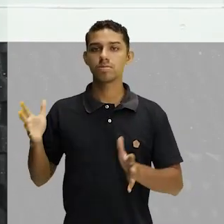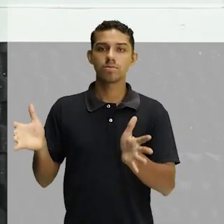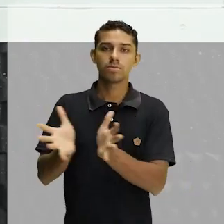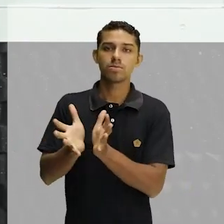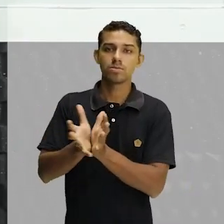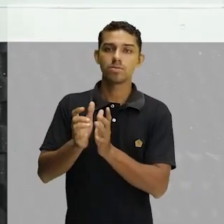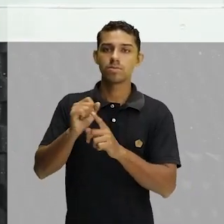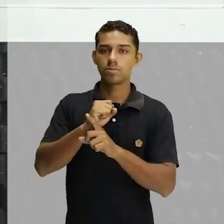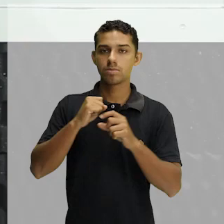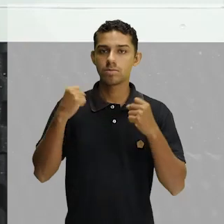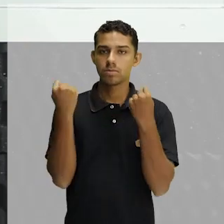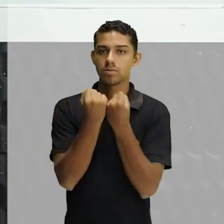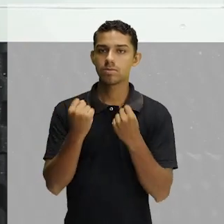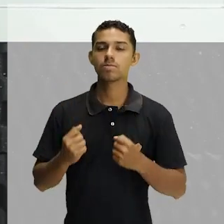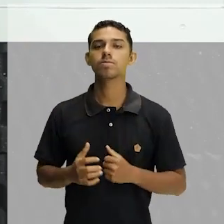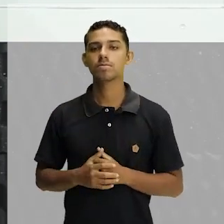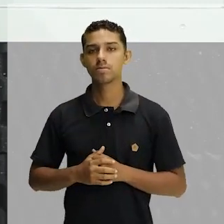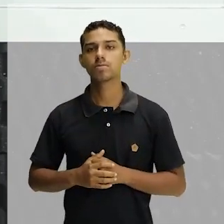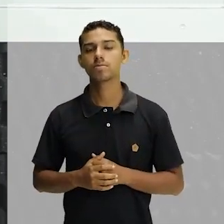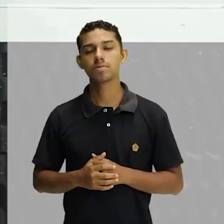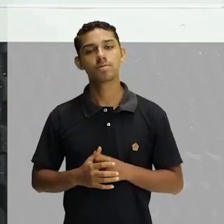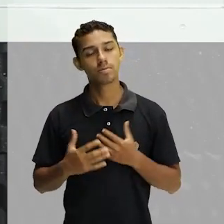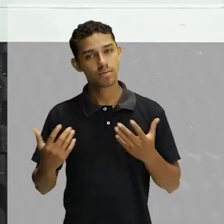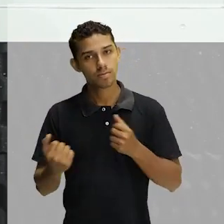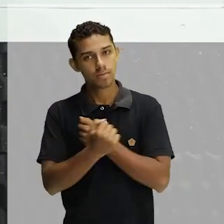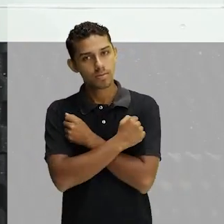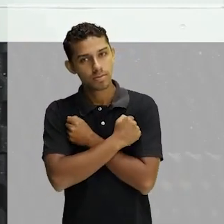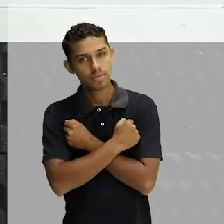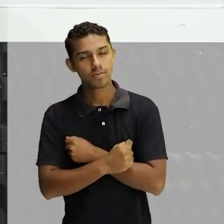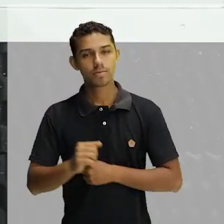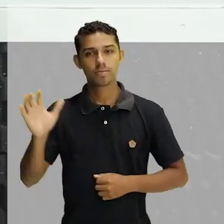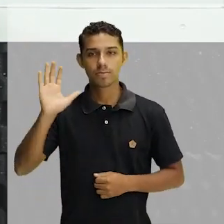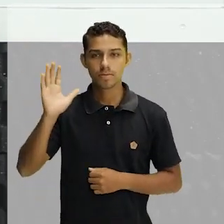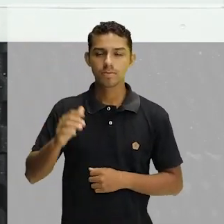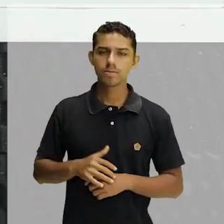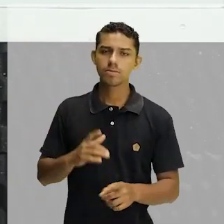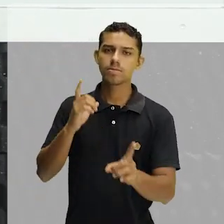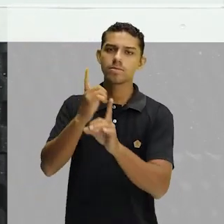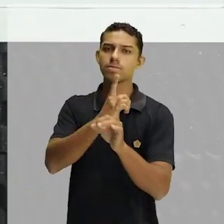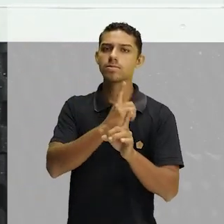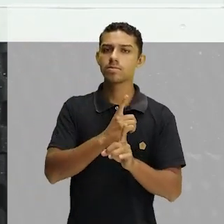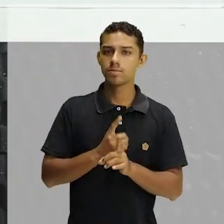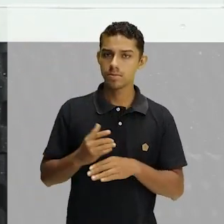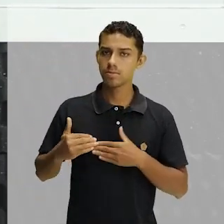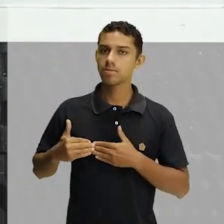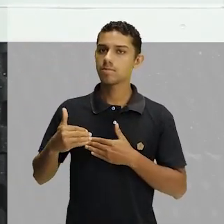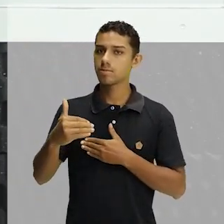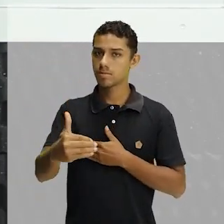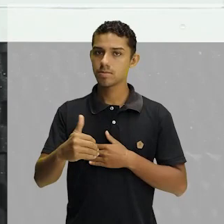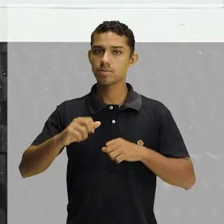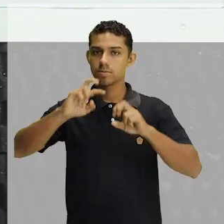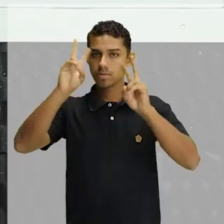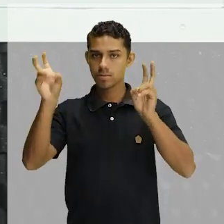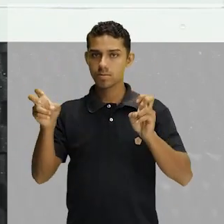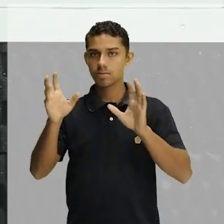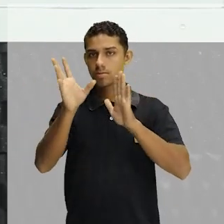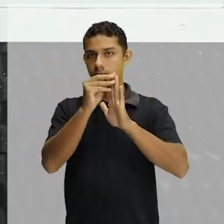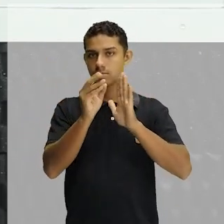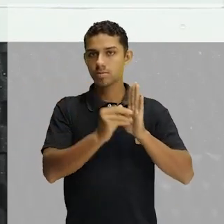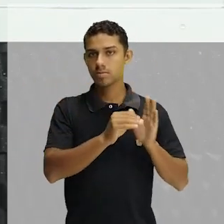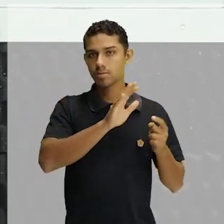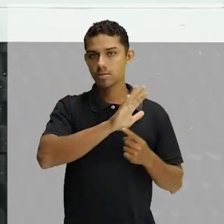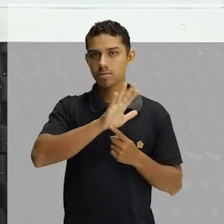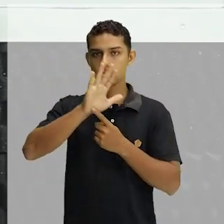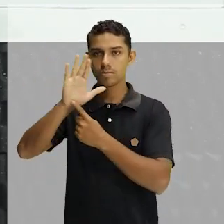coletiva social. Fica aqui o nosso forte abraço. Nós ainda vamos continuar este conteúdo